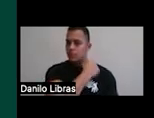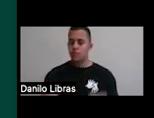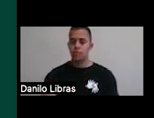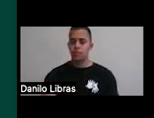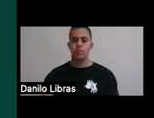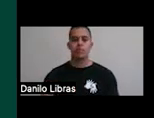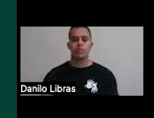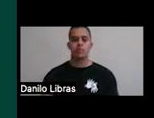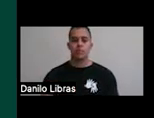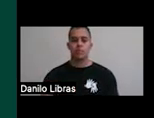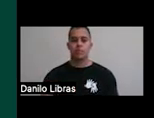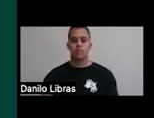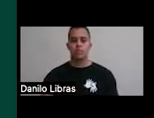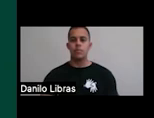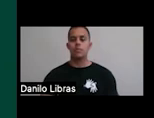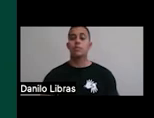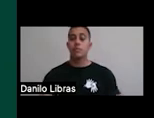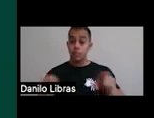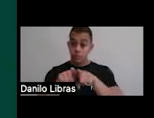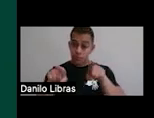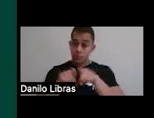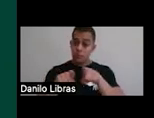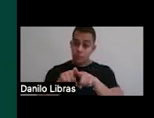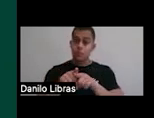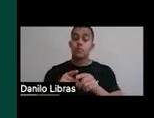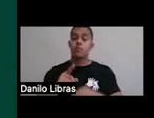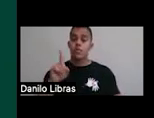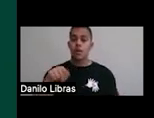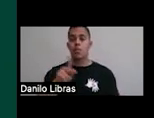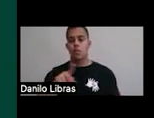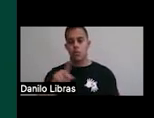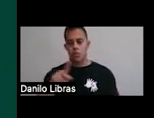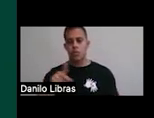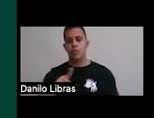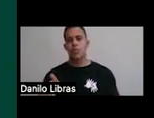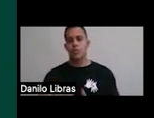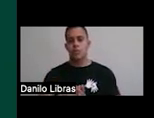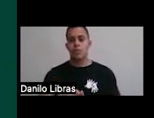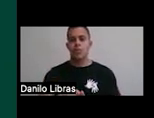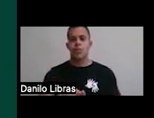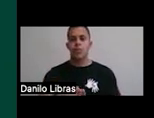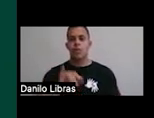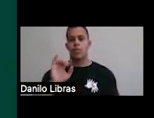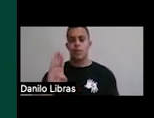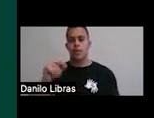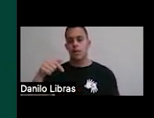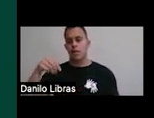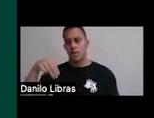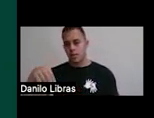E além de ser, né, nossa professora aqui no IBQM, então, ela também